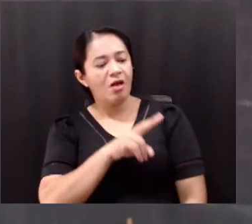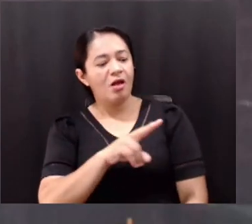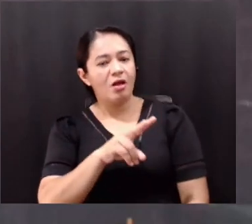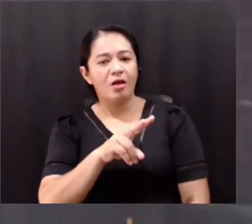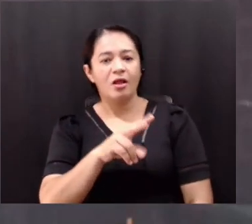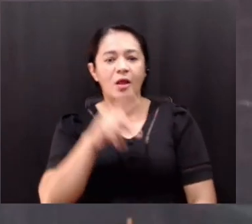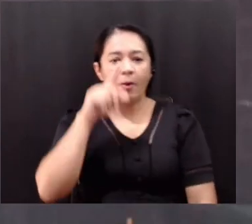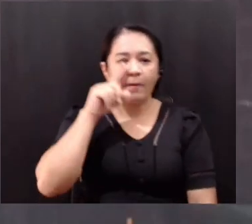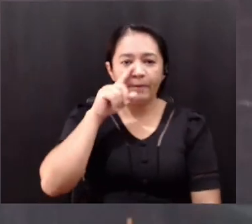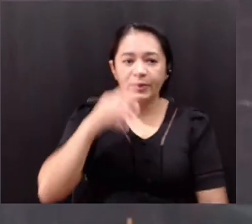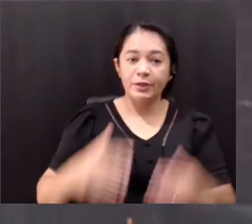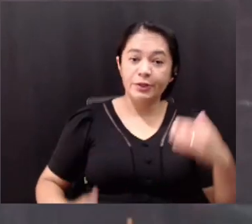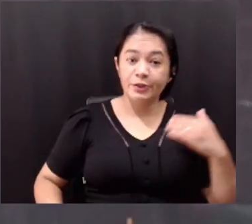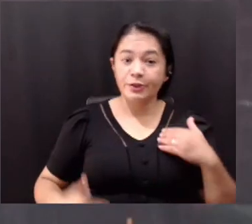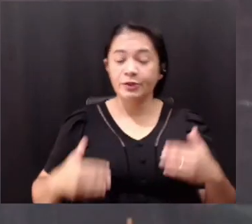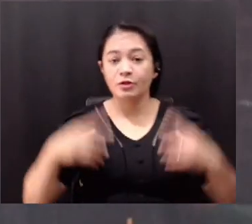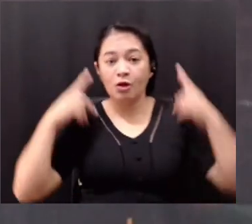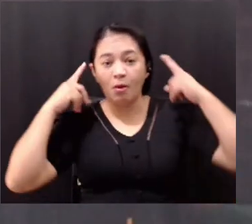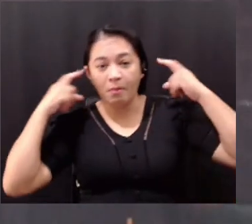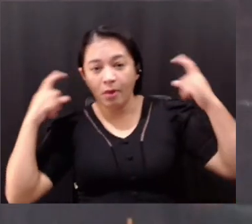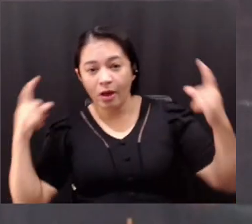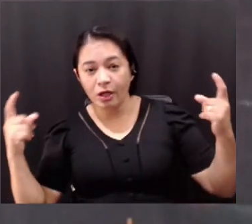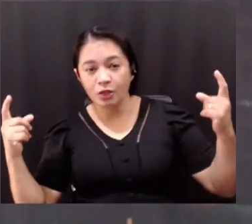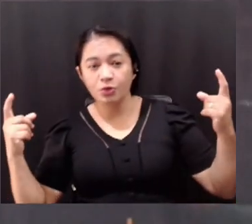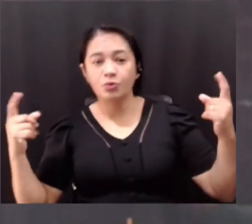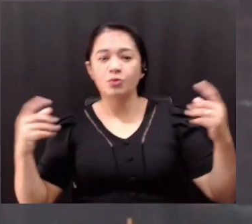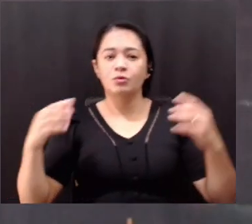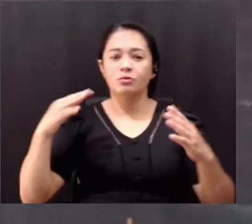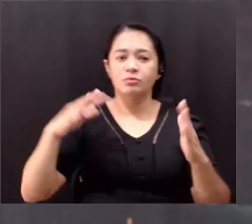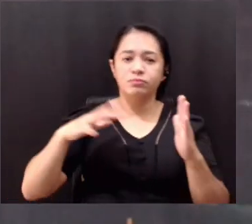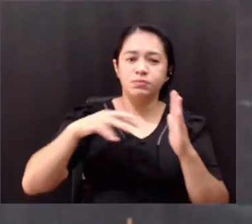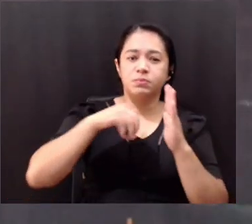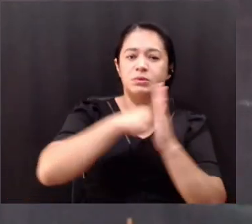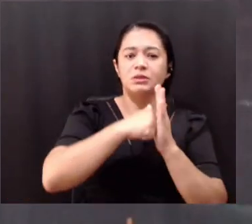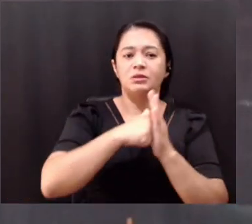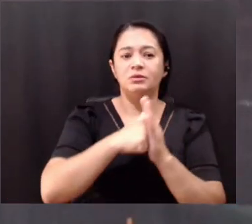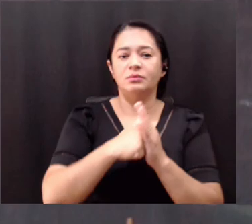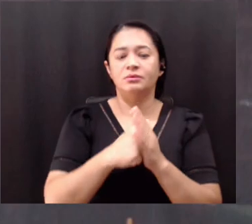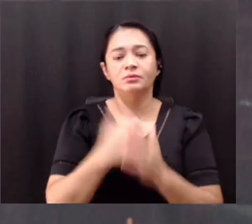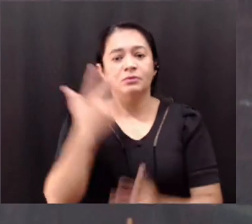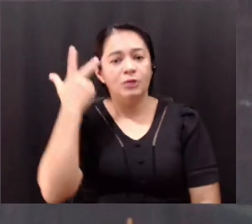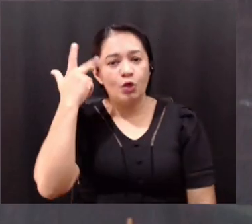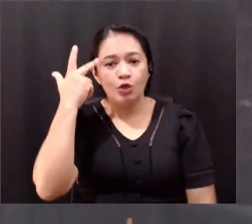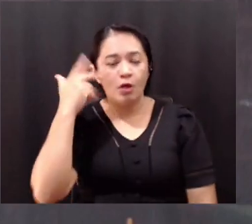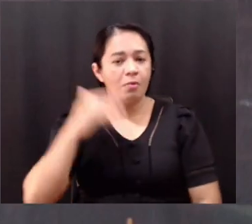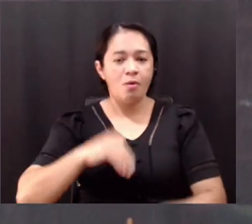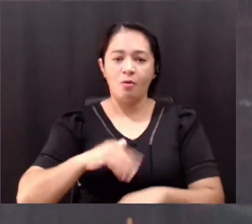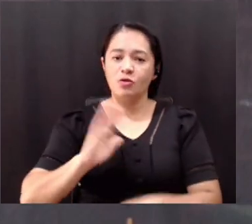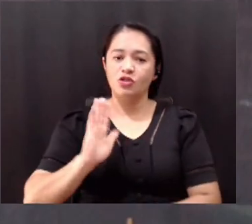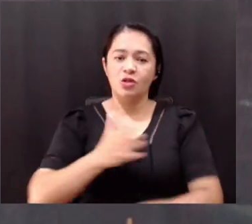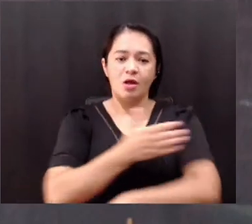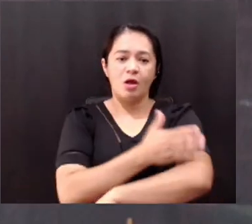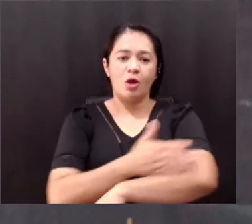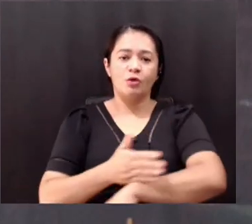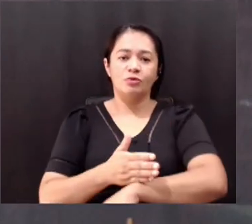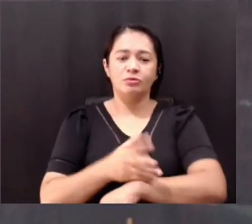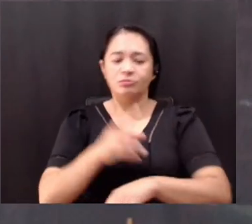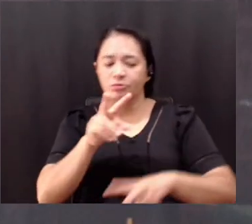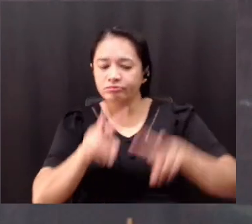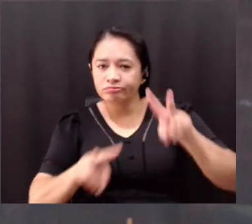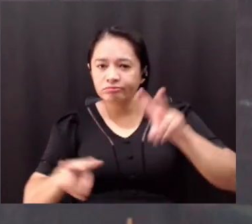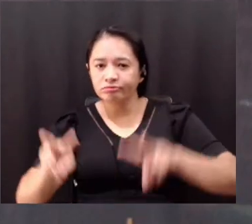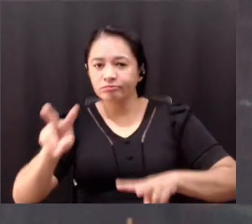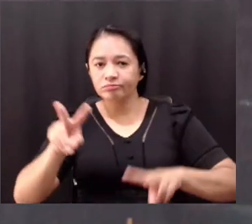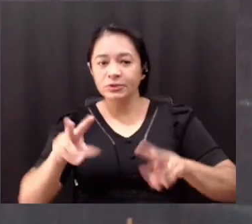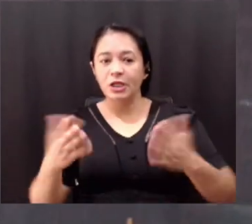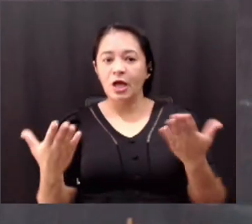algum ruído, algum risco de acidente, que são esses mais comuns que a gente já estava acostumado a monitorar. Agora, além de todos esses